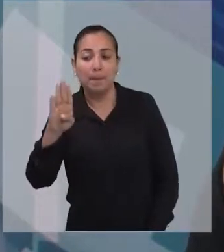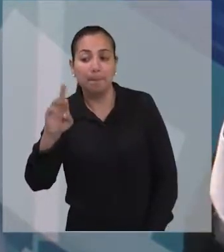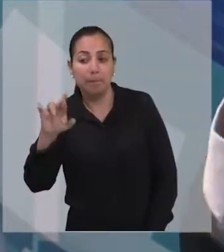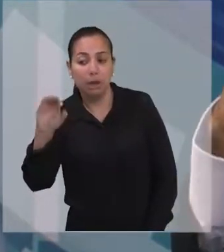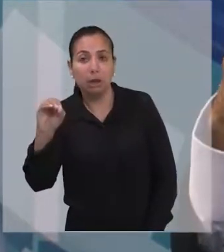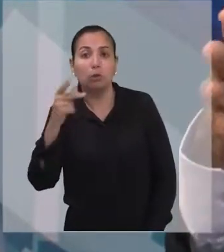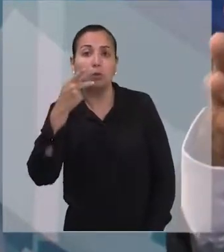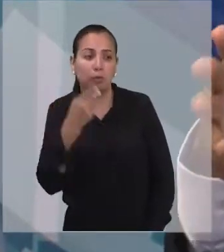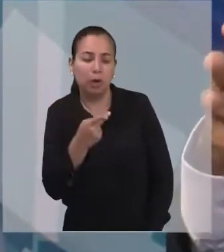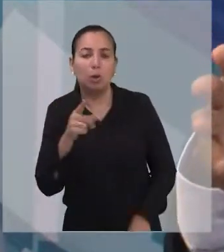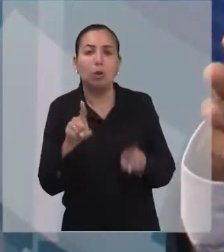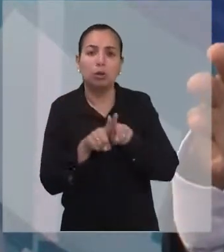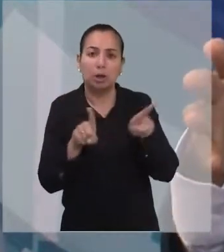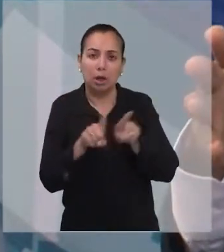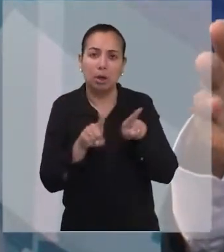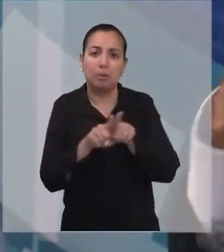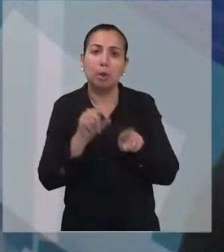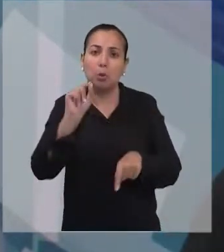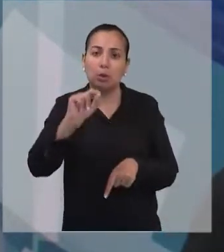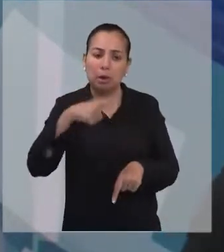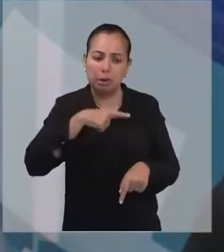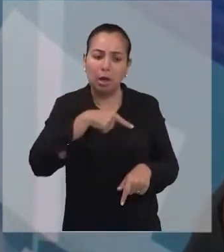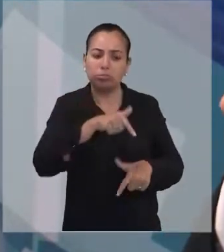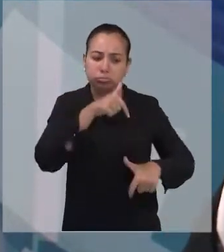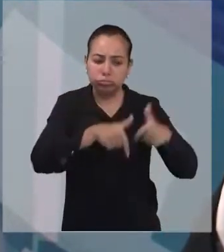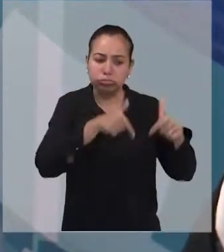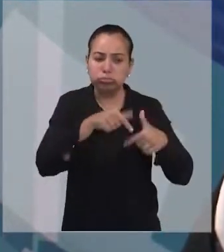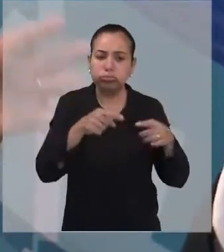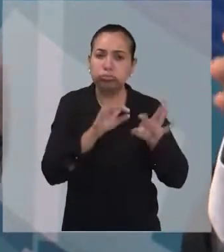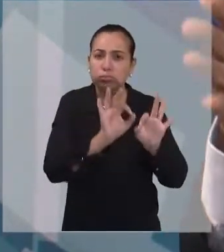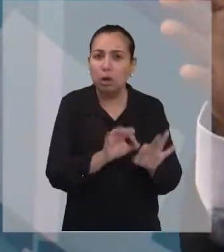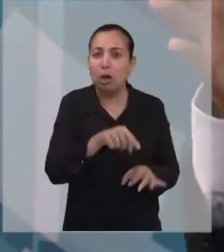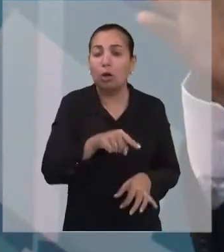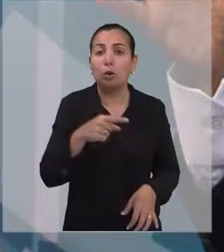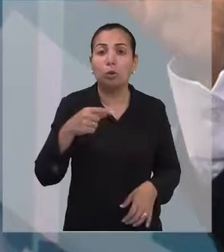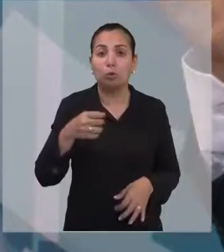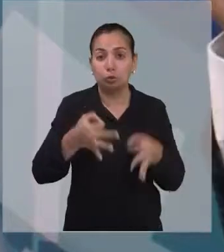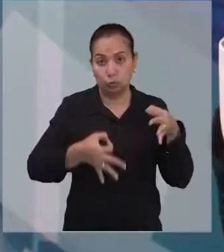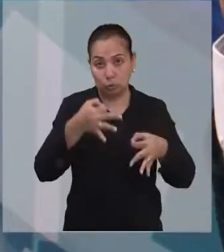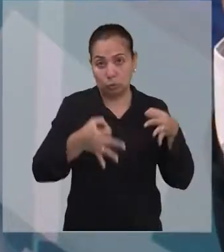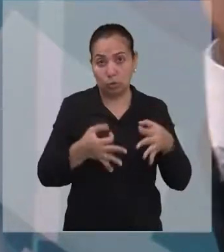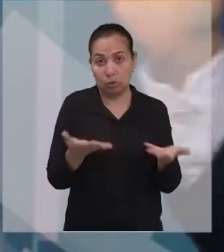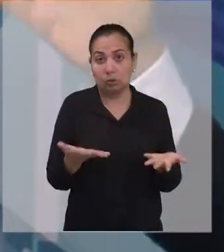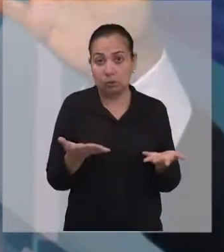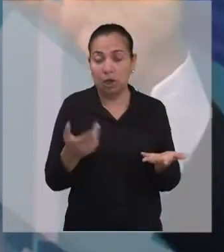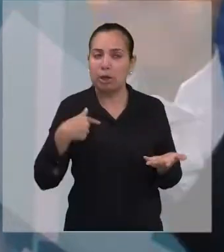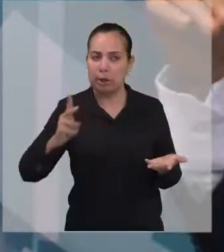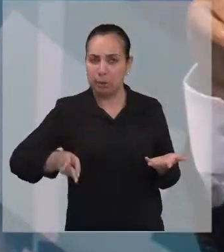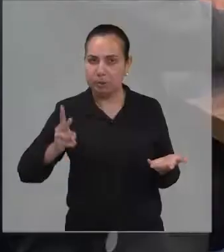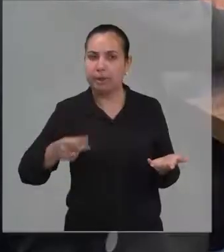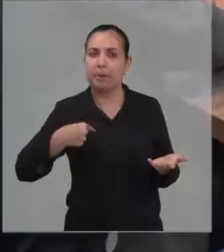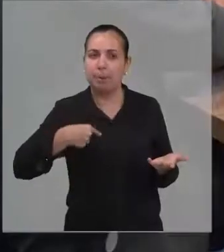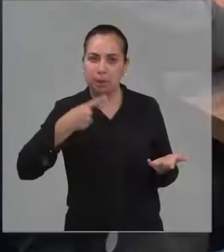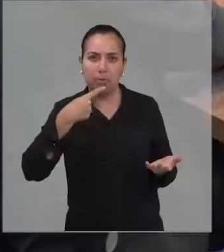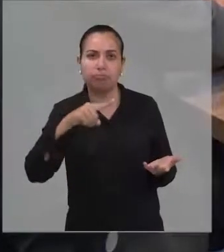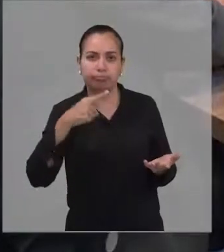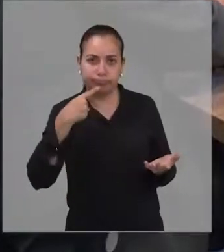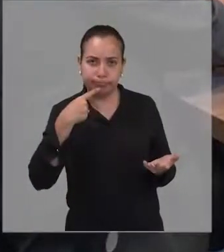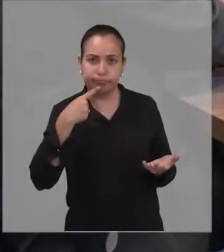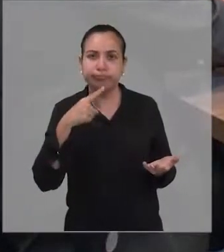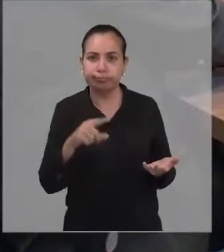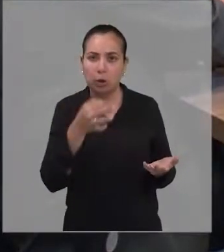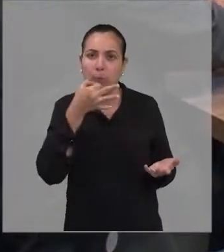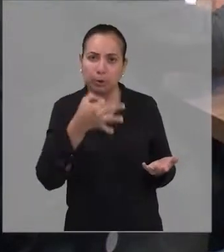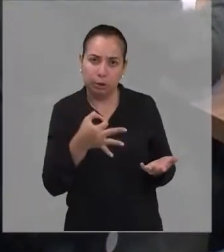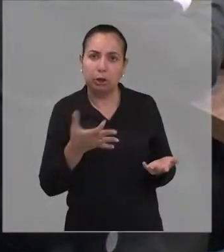explicitamente o ativismo judicial. E eu sempre fui crítico disso. Defendeu o AI-5 também. O Aires Brito. Não sei. Sei que Tem o ativismo um artigo, judicial ele